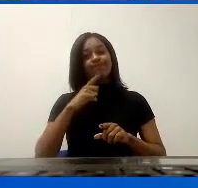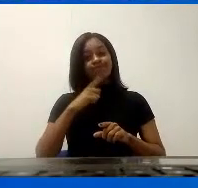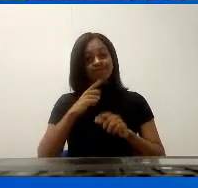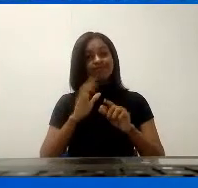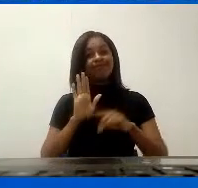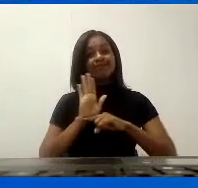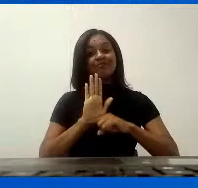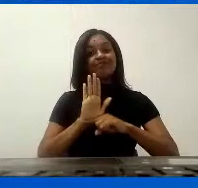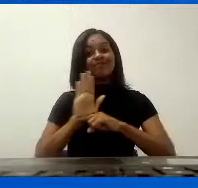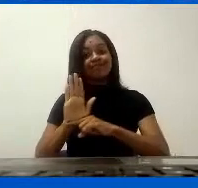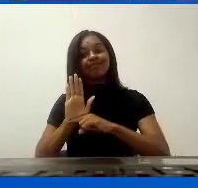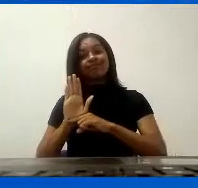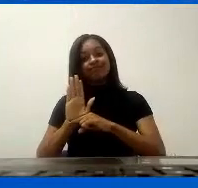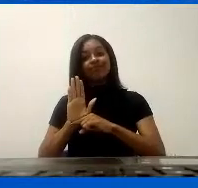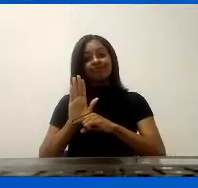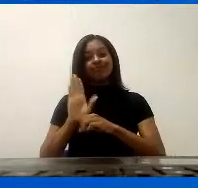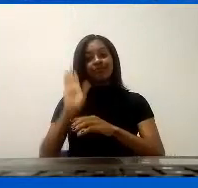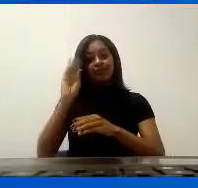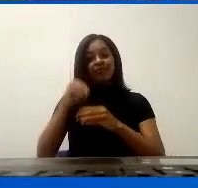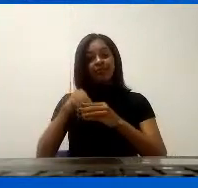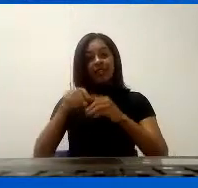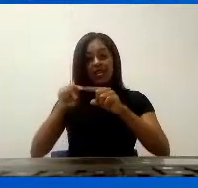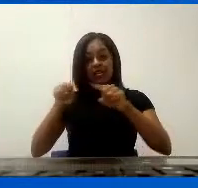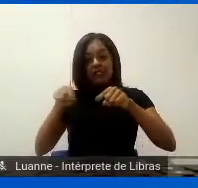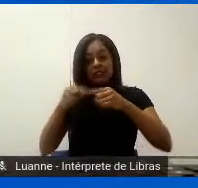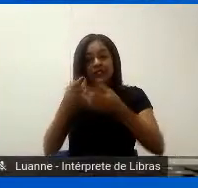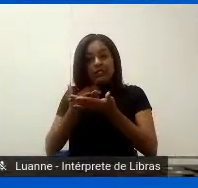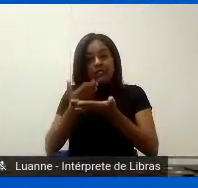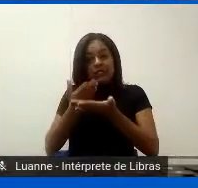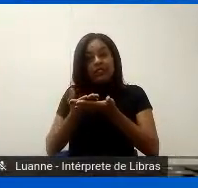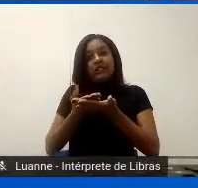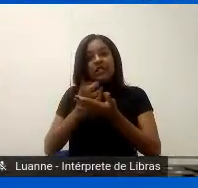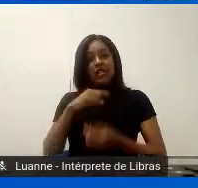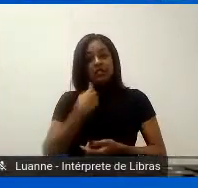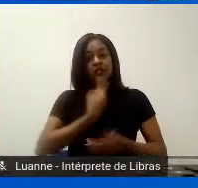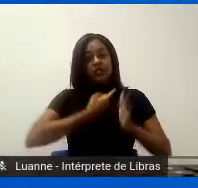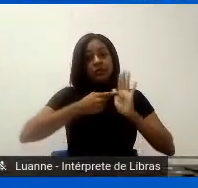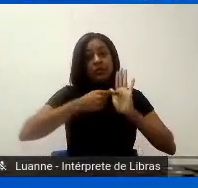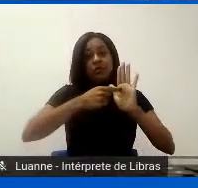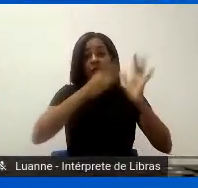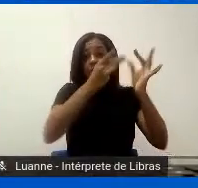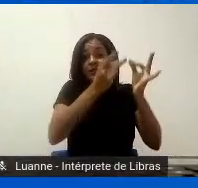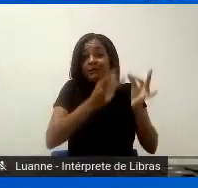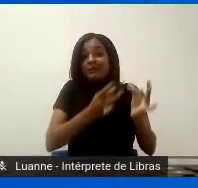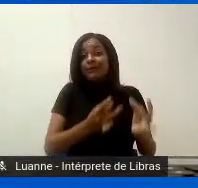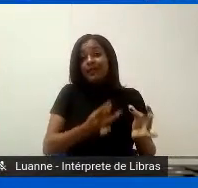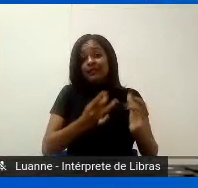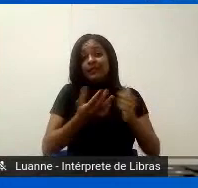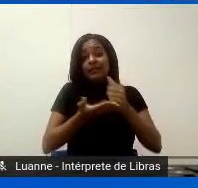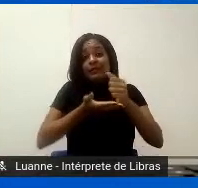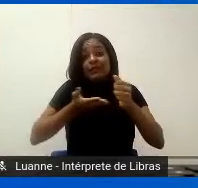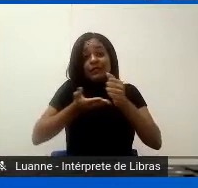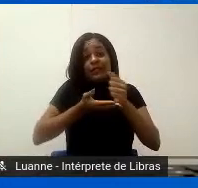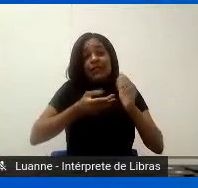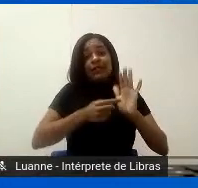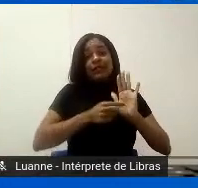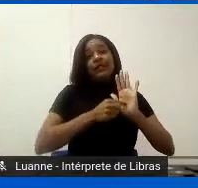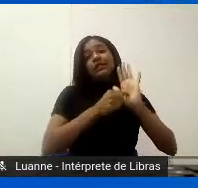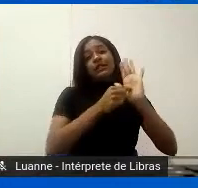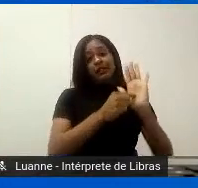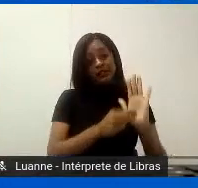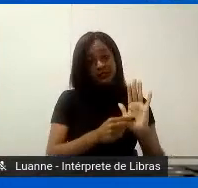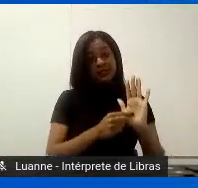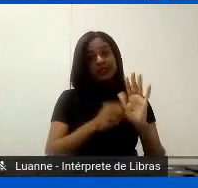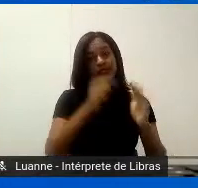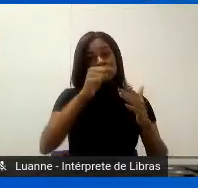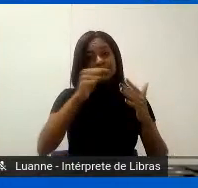nas falas muitas a gente salienta enfatiza alguns aspectos né que basicamente para essas contribuições das tecnologias